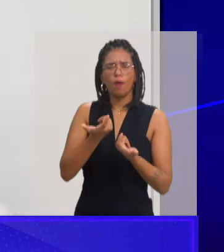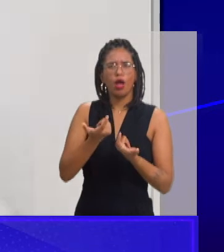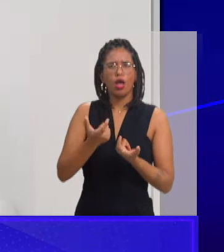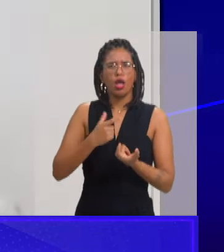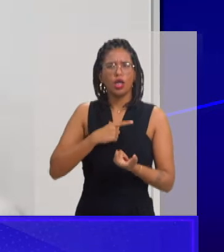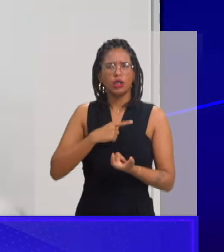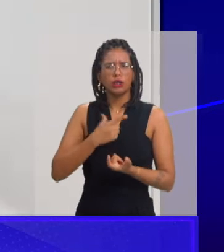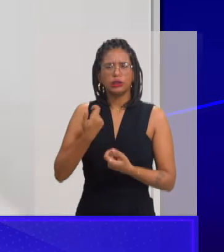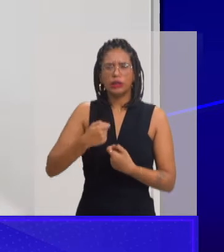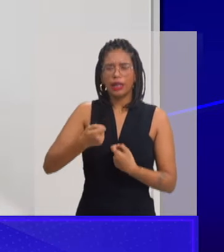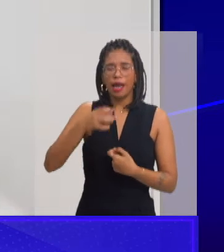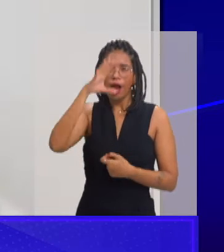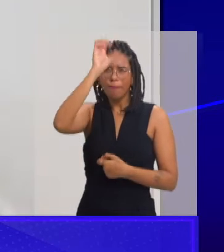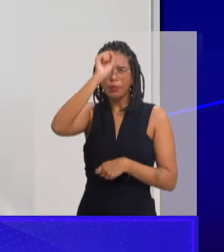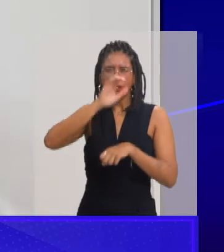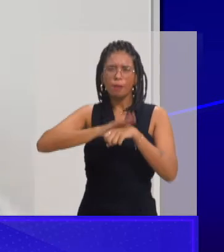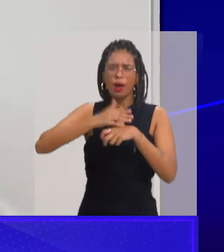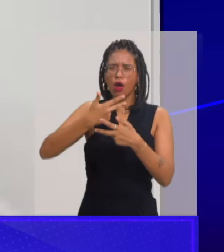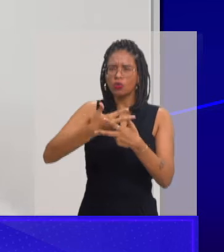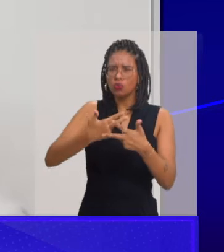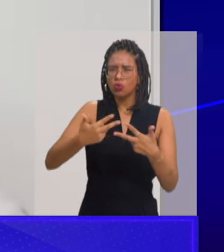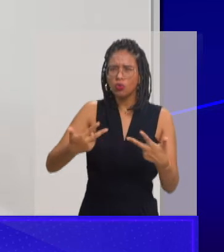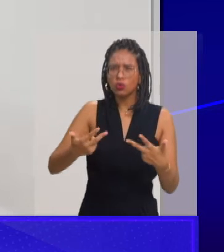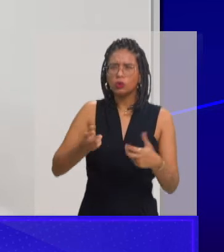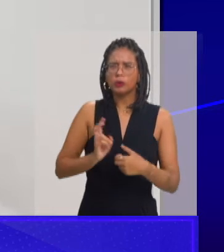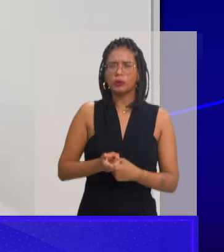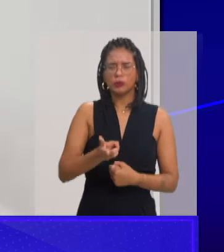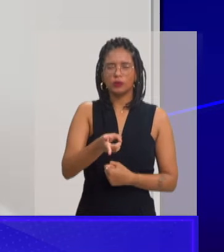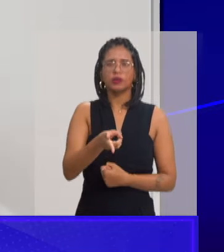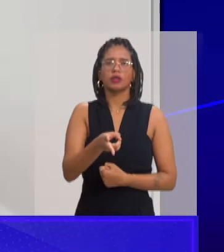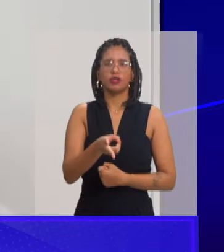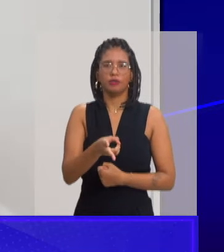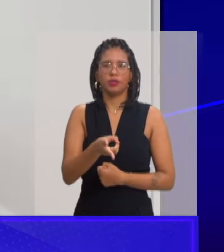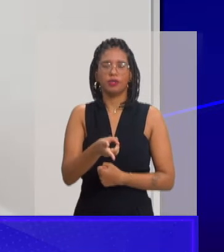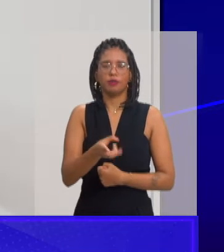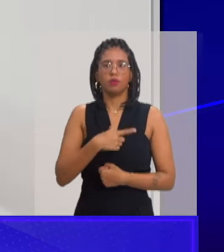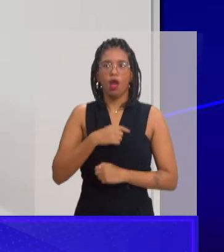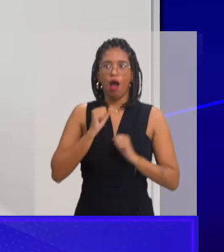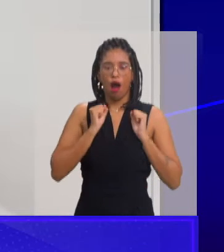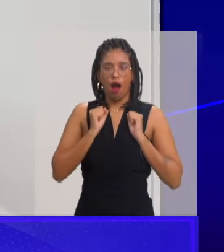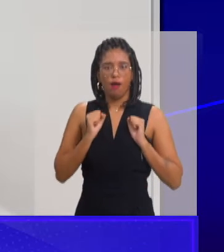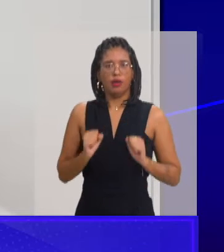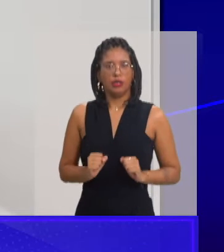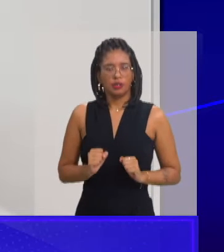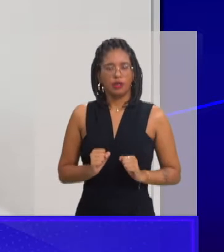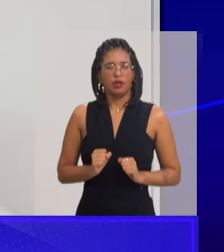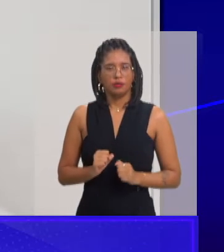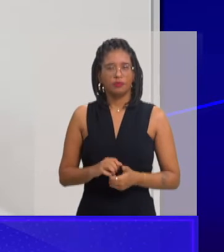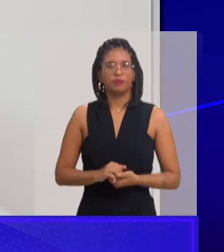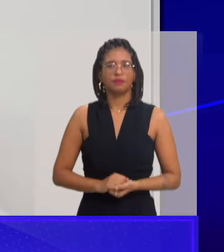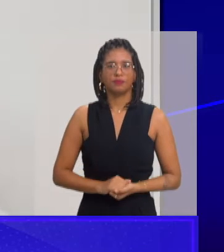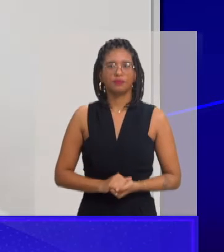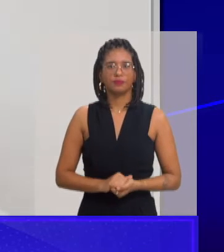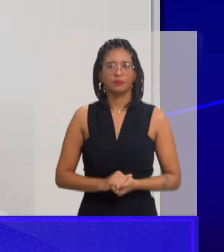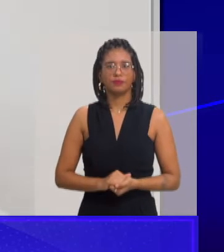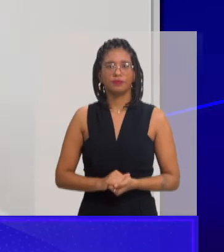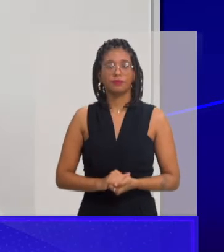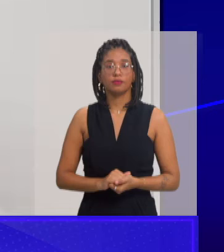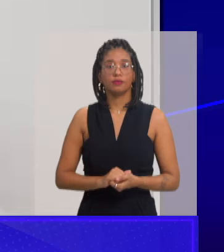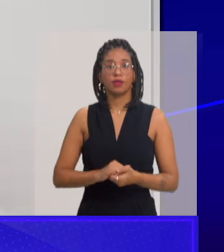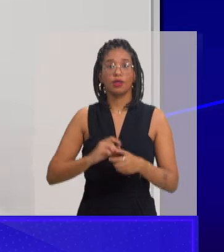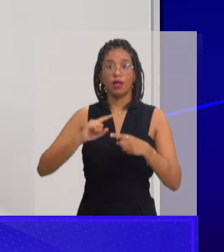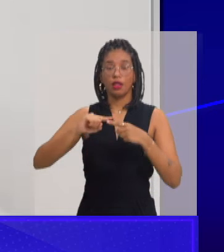Carinhosamente, eu lembro do Jader antes do crime, mas era um Jader ainda talvez muito